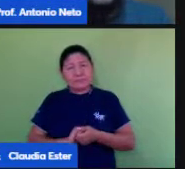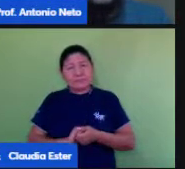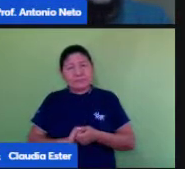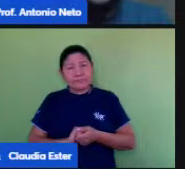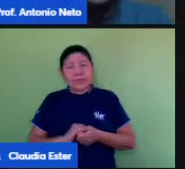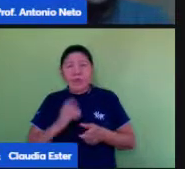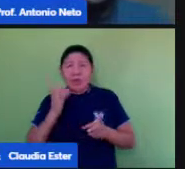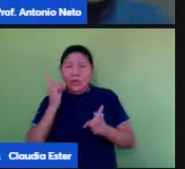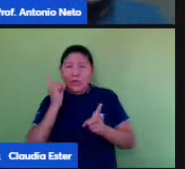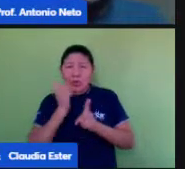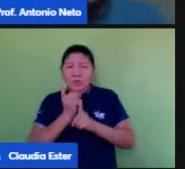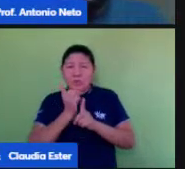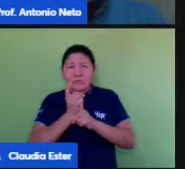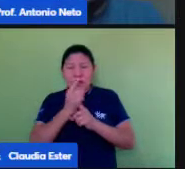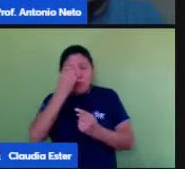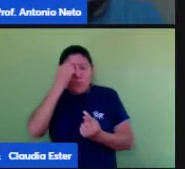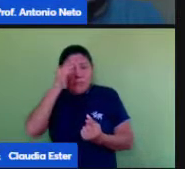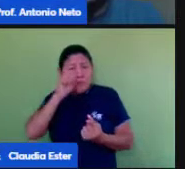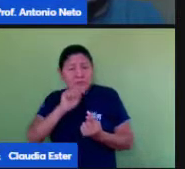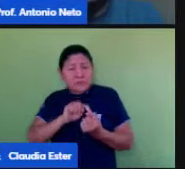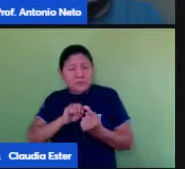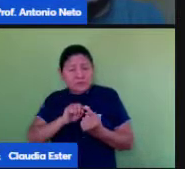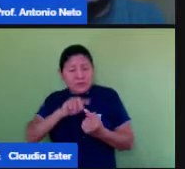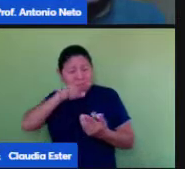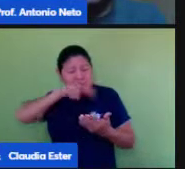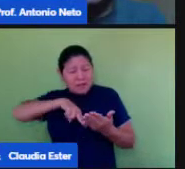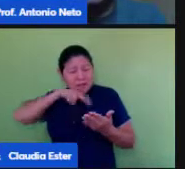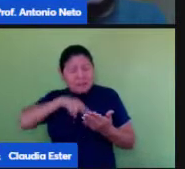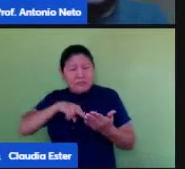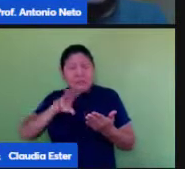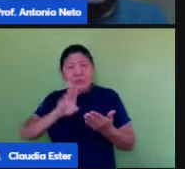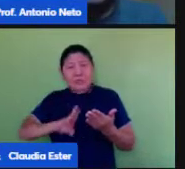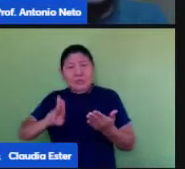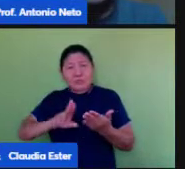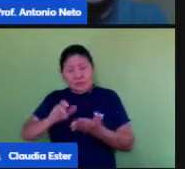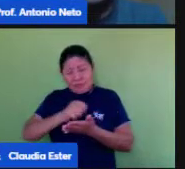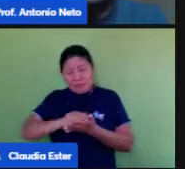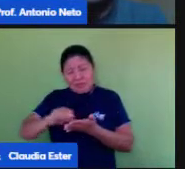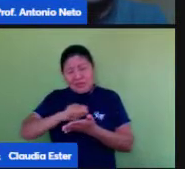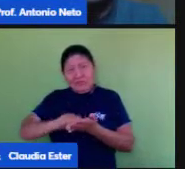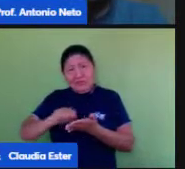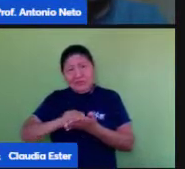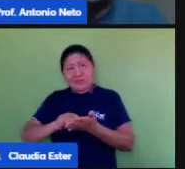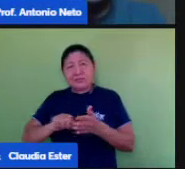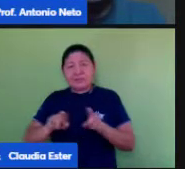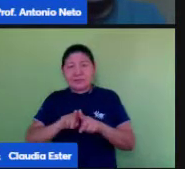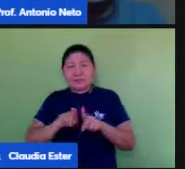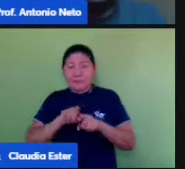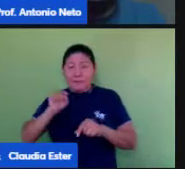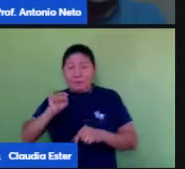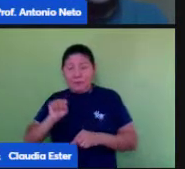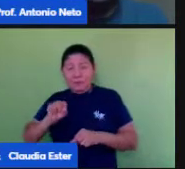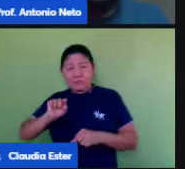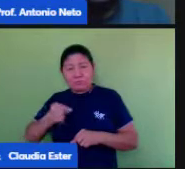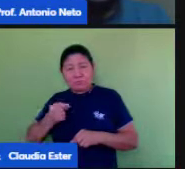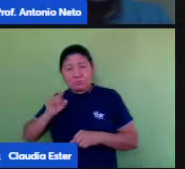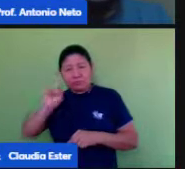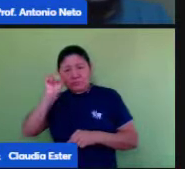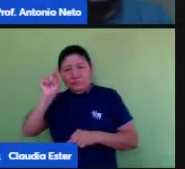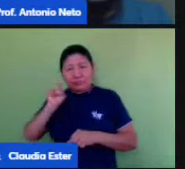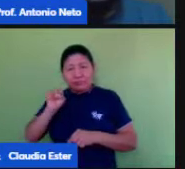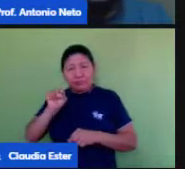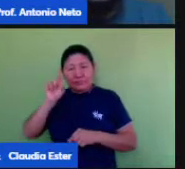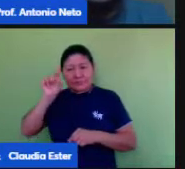a função na leitura e usar adequadamente na escrita ponto final, de interrogação, de exclamação,